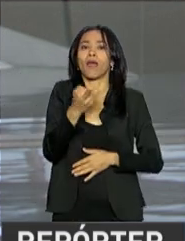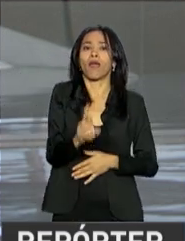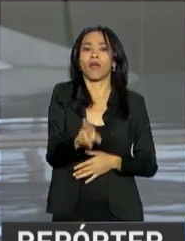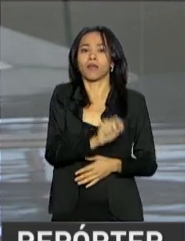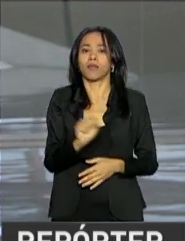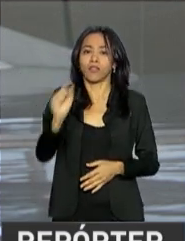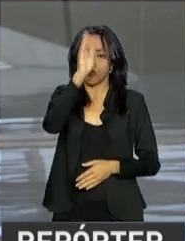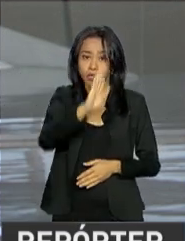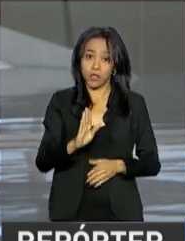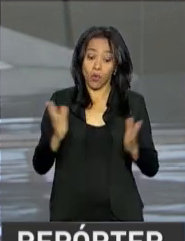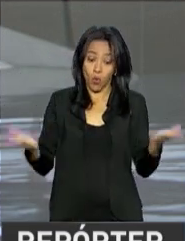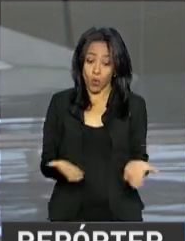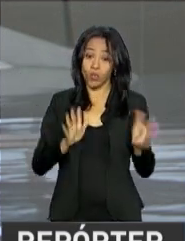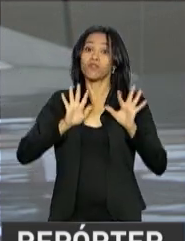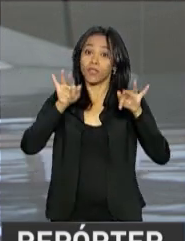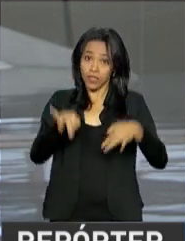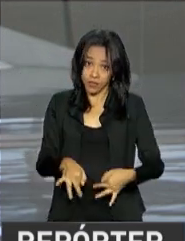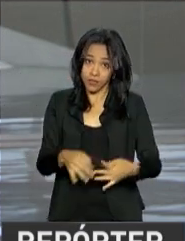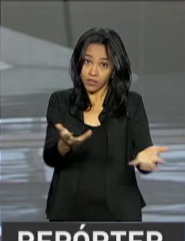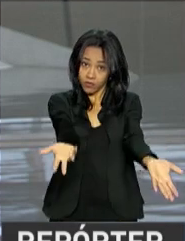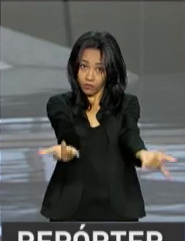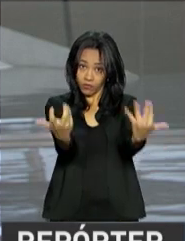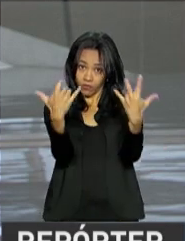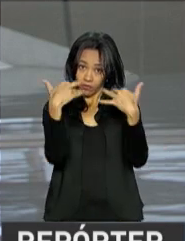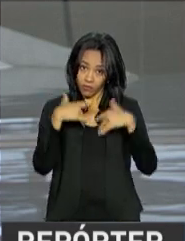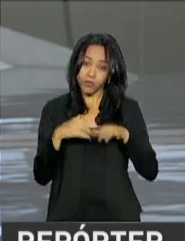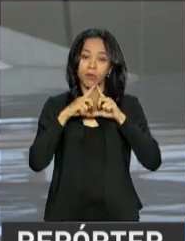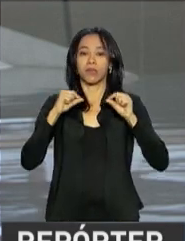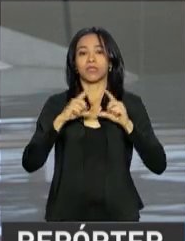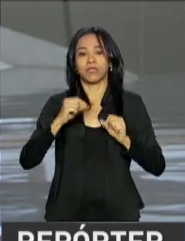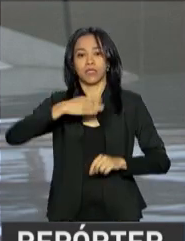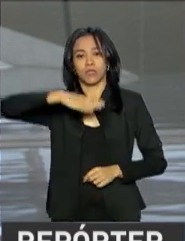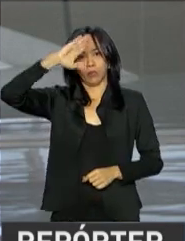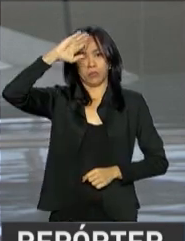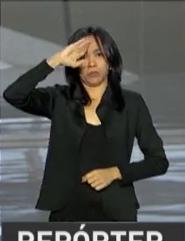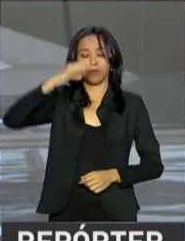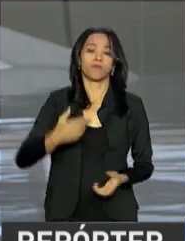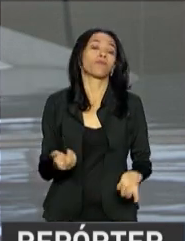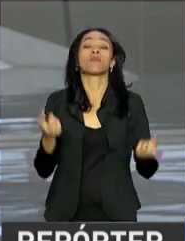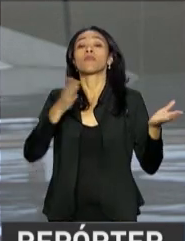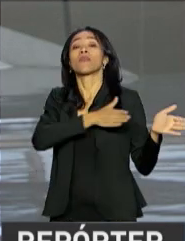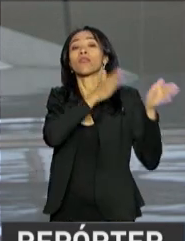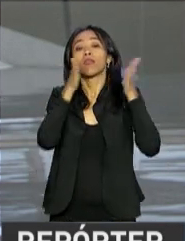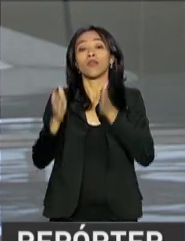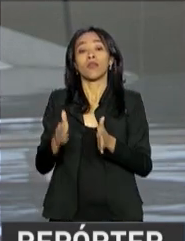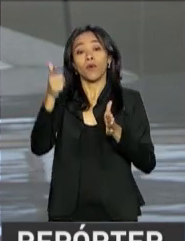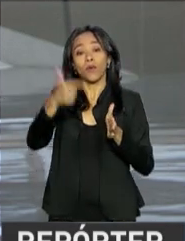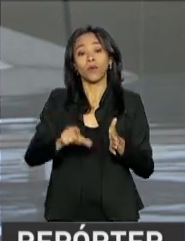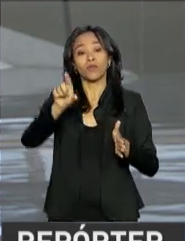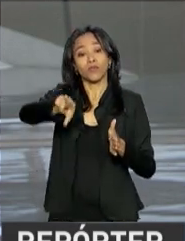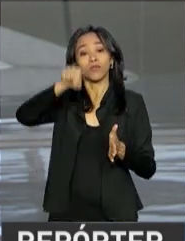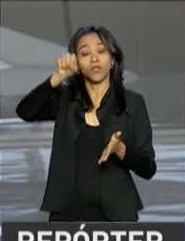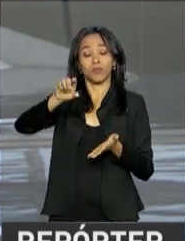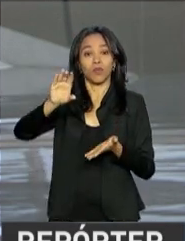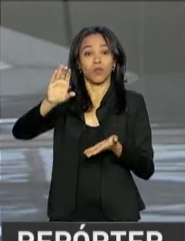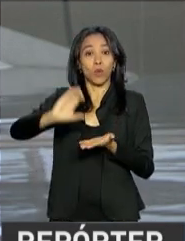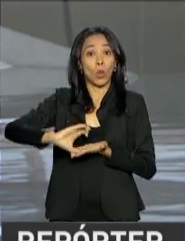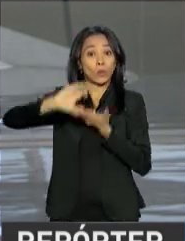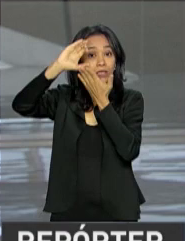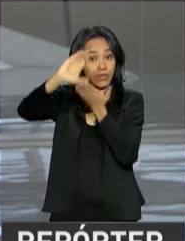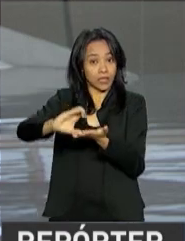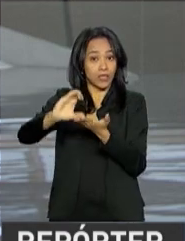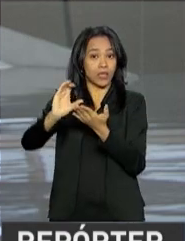termina hoje falando ainda sobre combustíveis e vamos ter foi nomeado pelo conselho de administração da